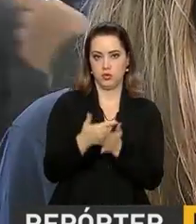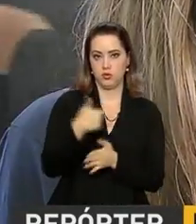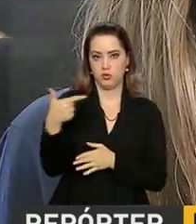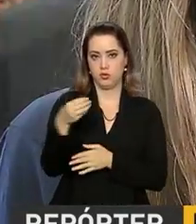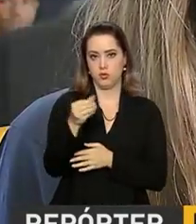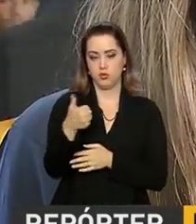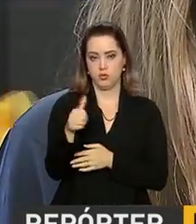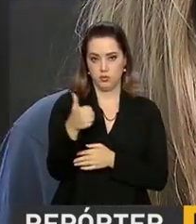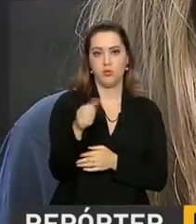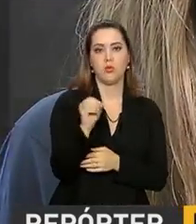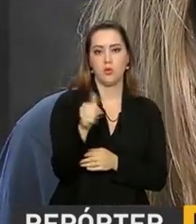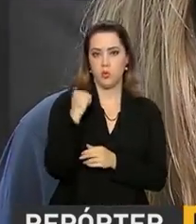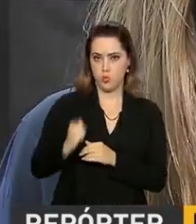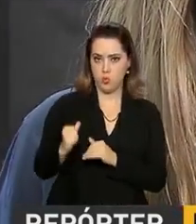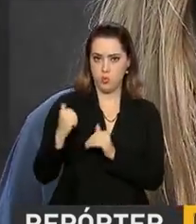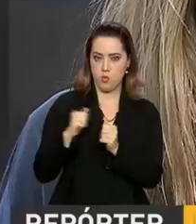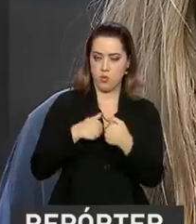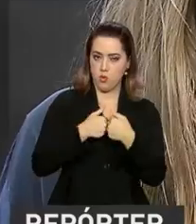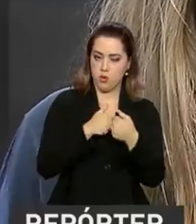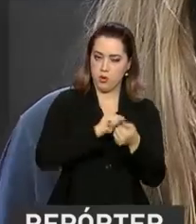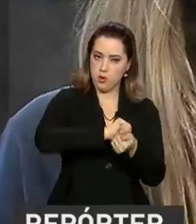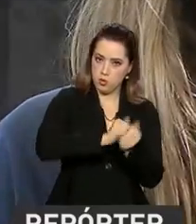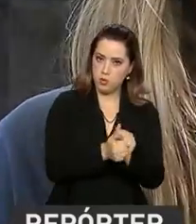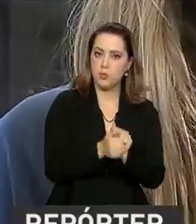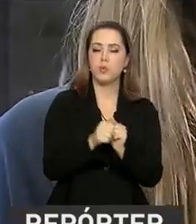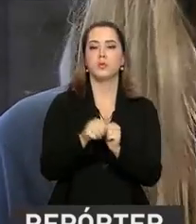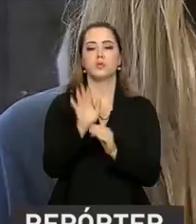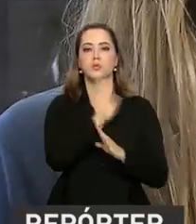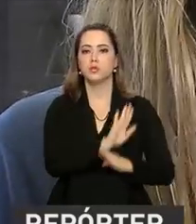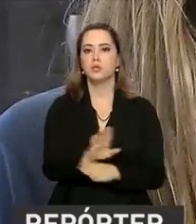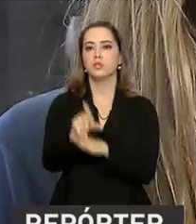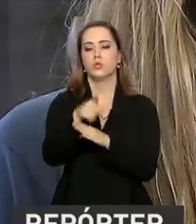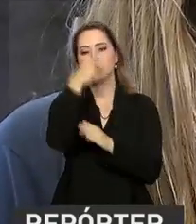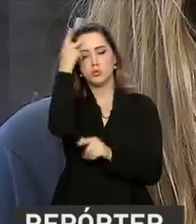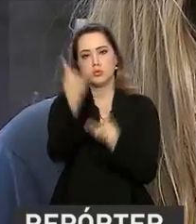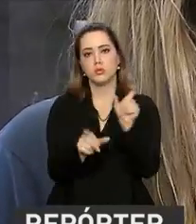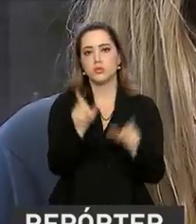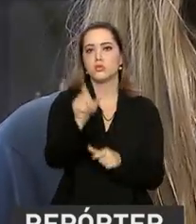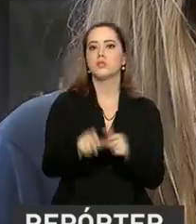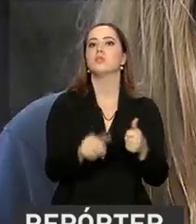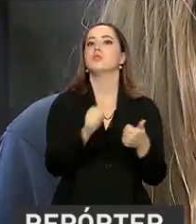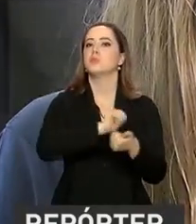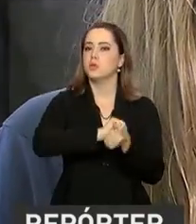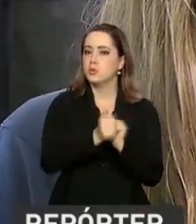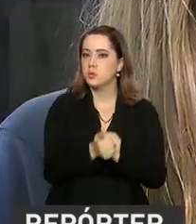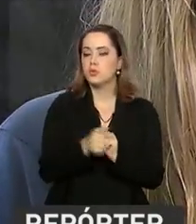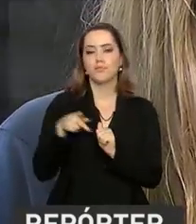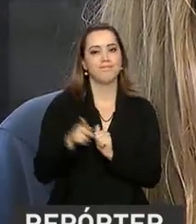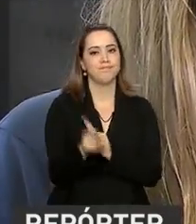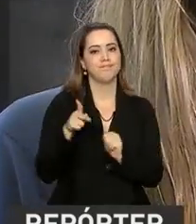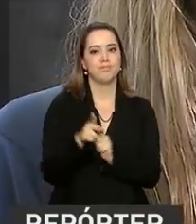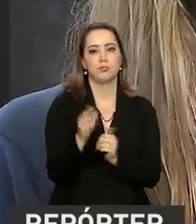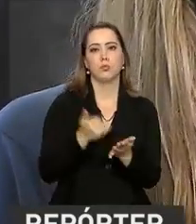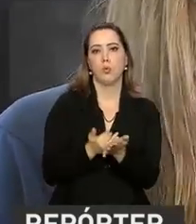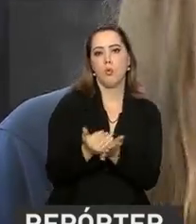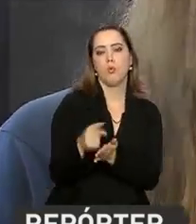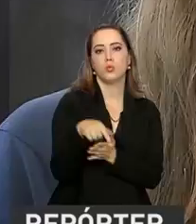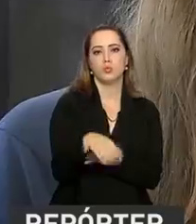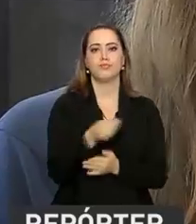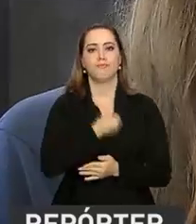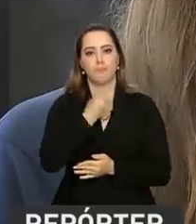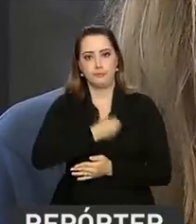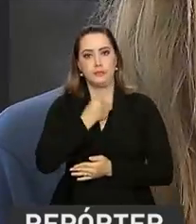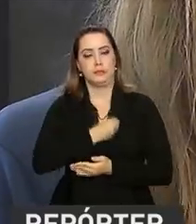Bolsa Atleta, graças a Deus, ele incentiva as pessoas a ficarem mais tempo no esporte, que hoje em dia ainda é difícil de viver do esporte